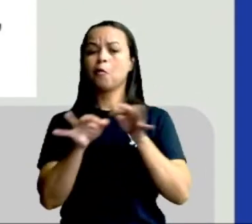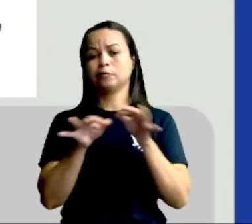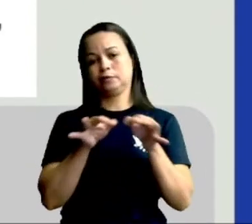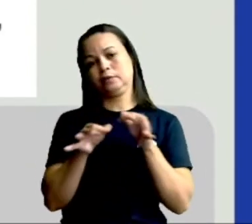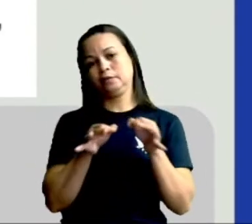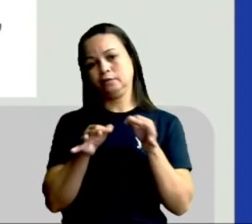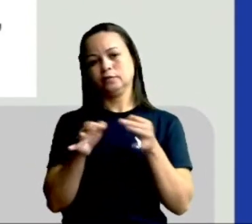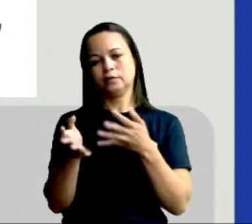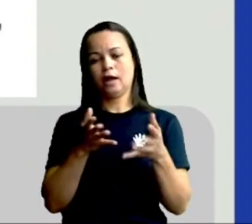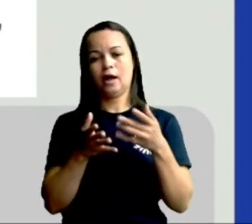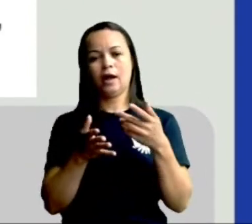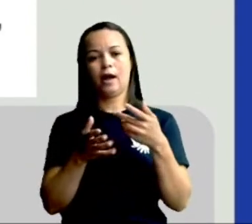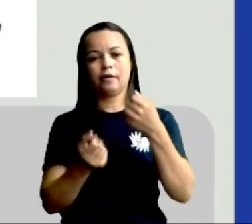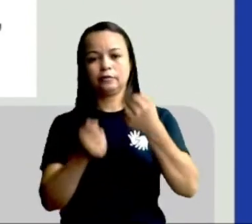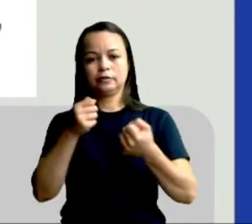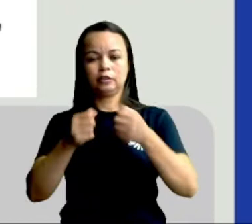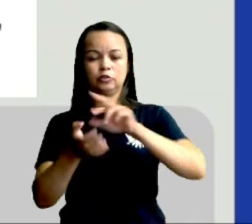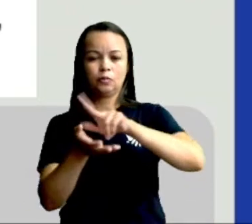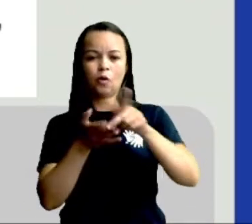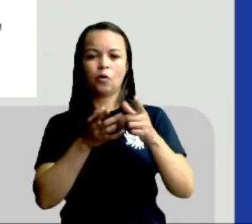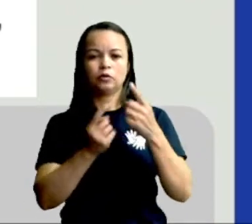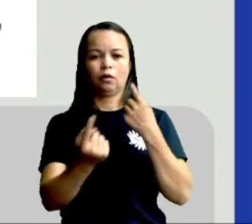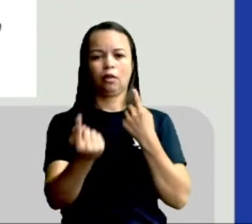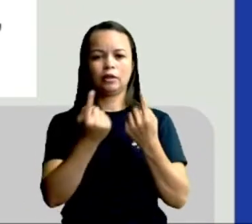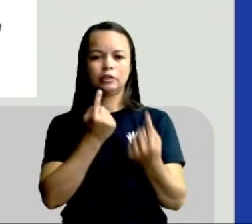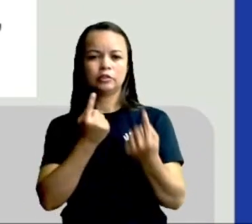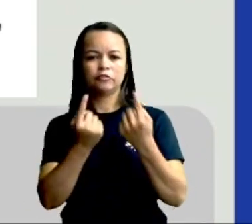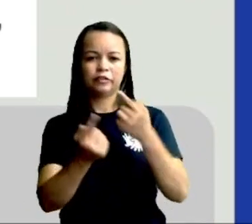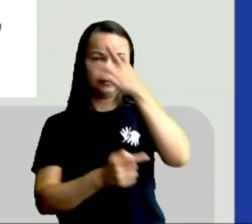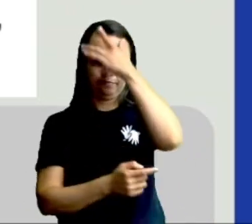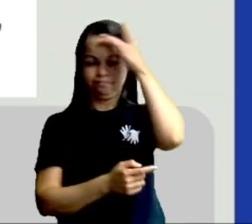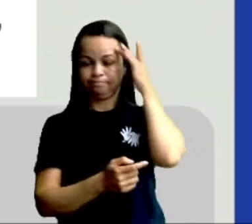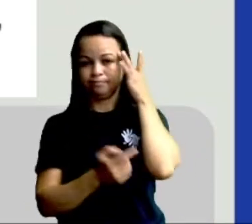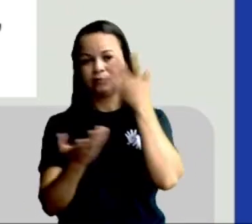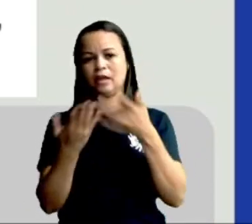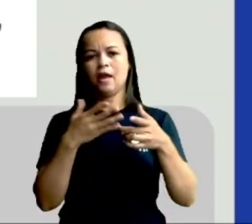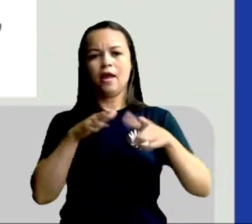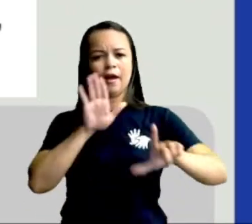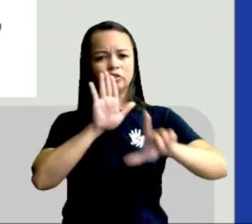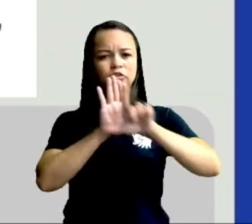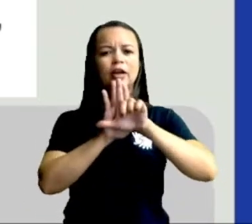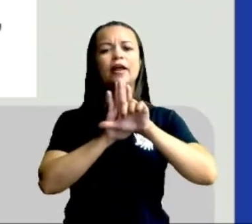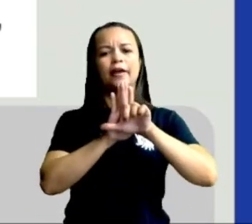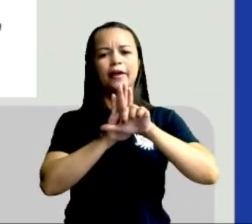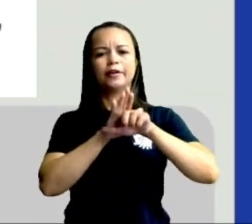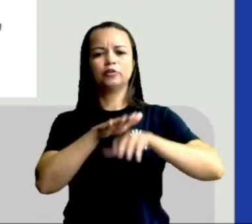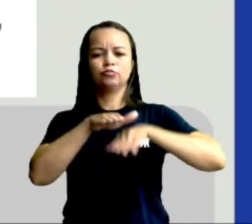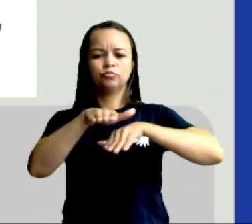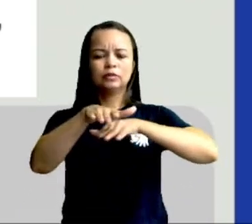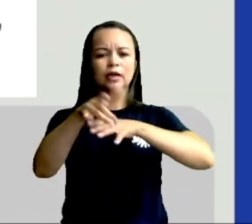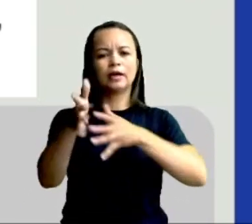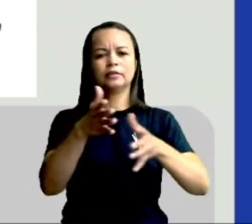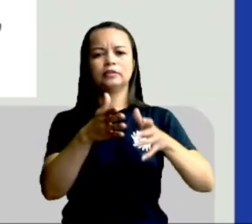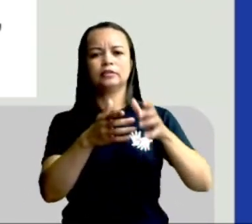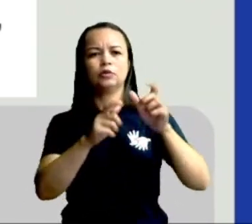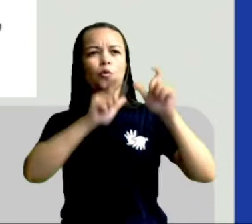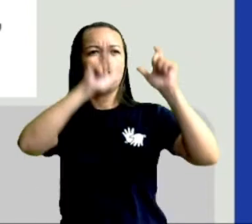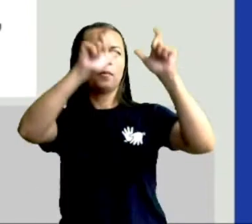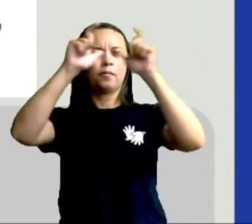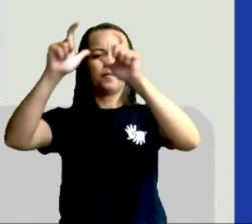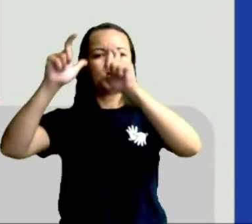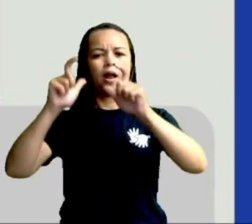organizar, né, o transporte, a ida e vida das pessoas. É as leis de trânsito, é os códigos, as placas.